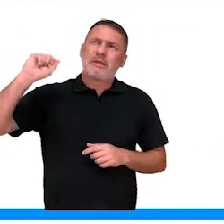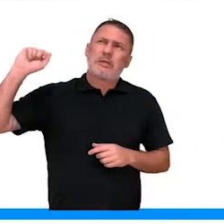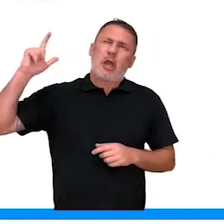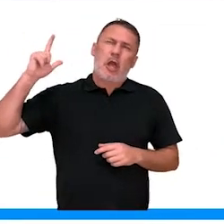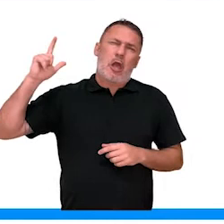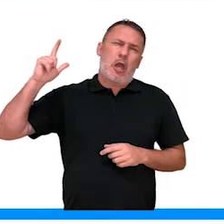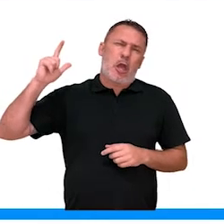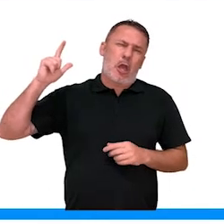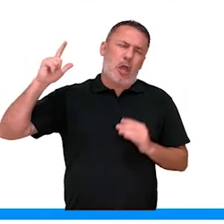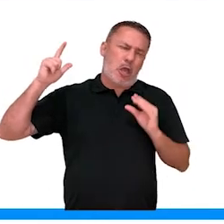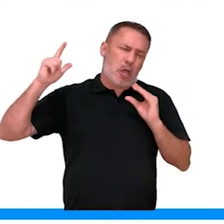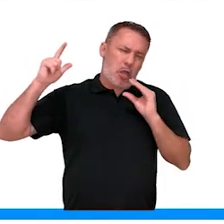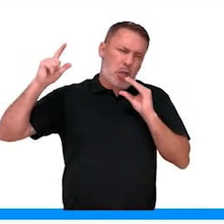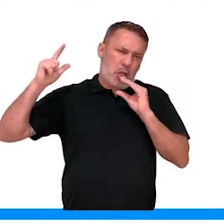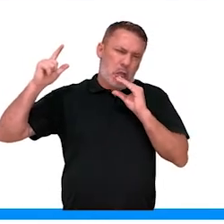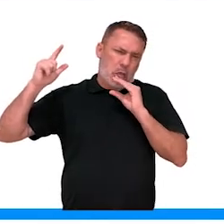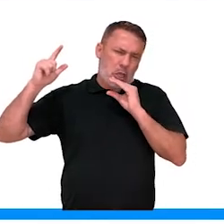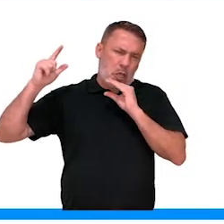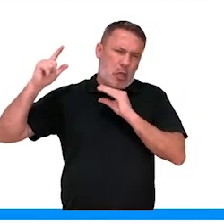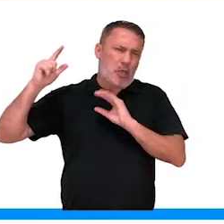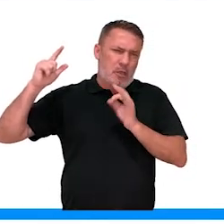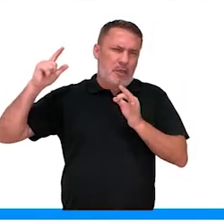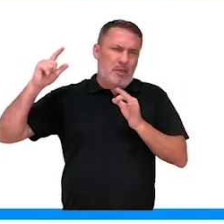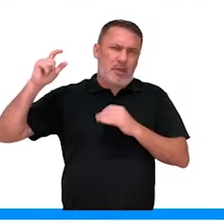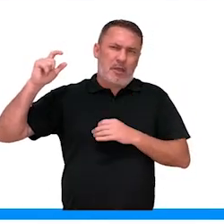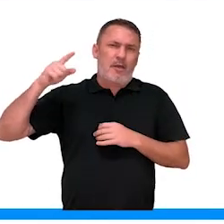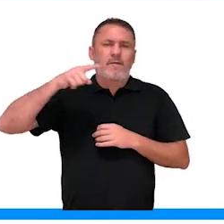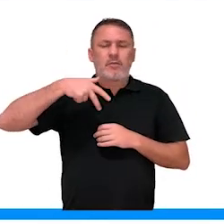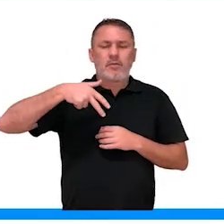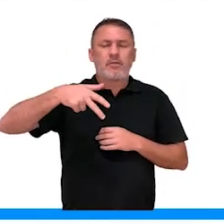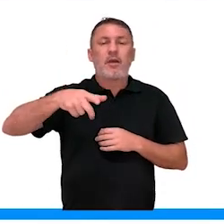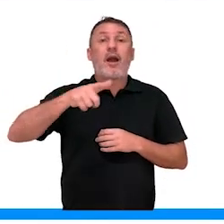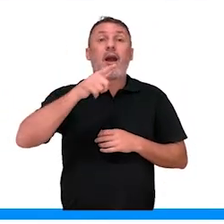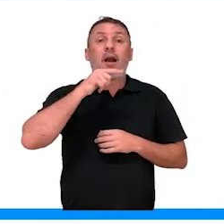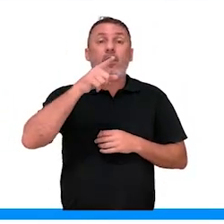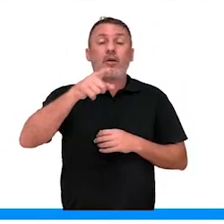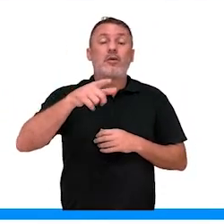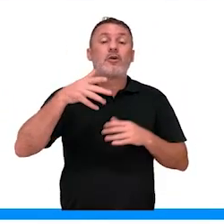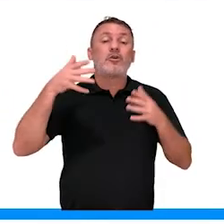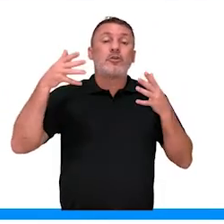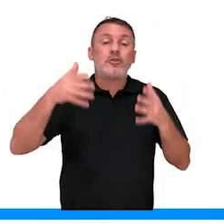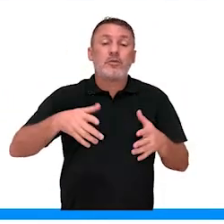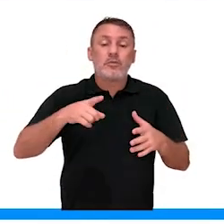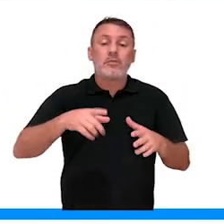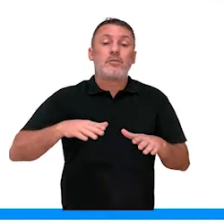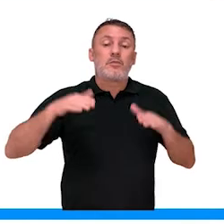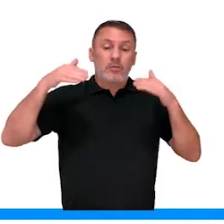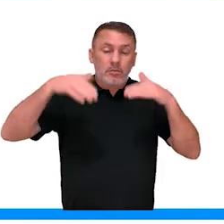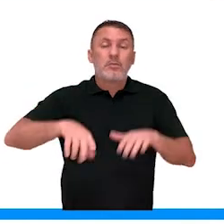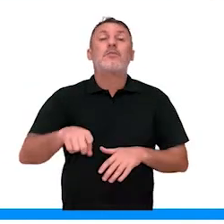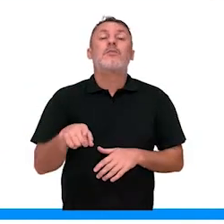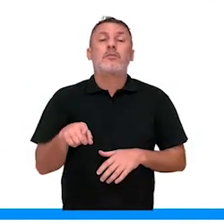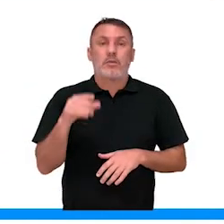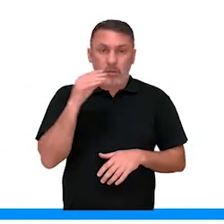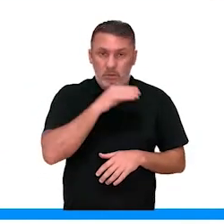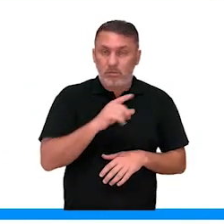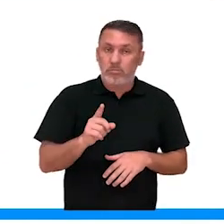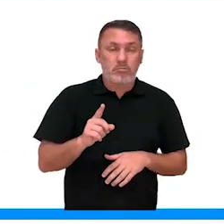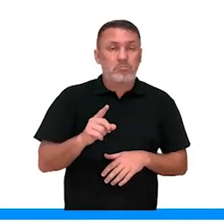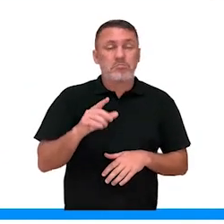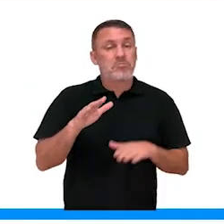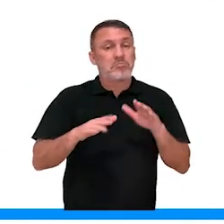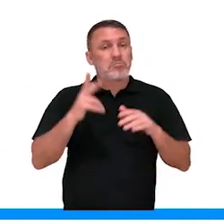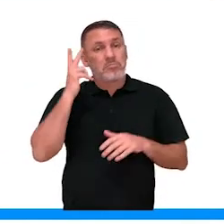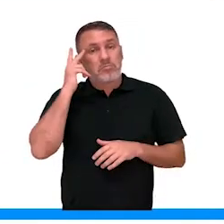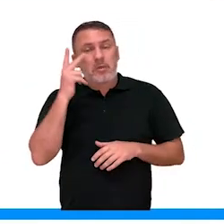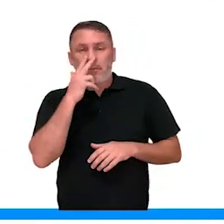um sol muito quente, né? Uma temperatura muito alta. Quando a gente chega na praia, ainda assim a água ela